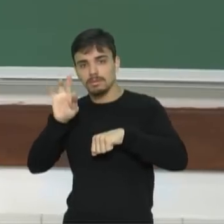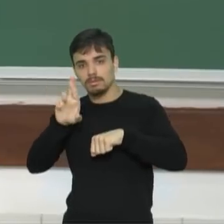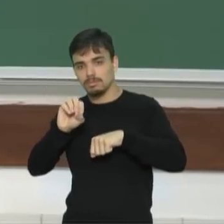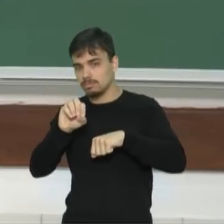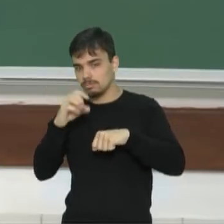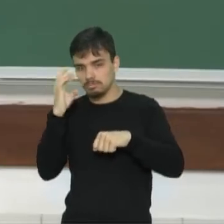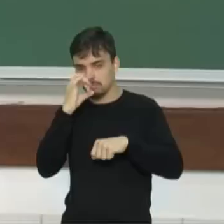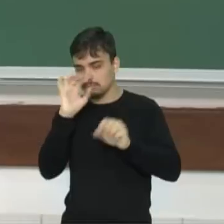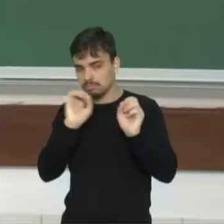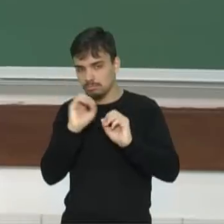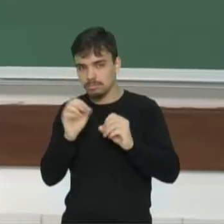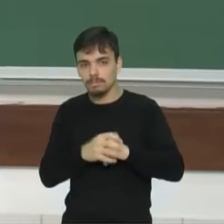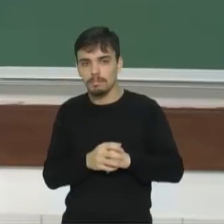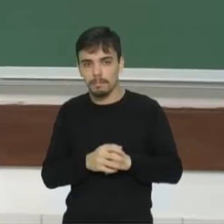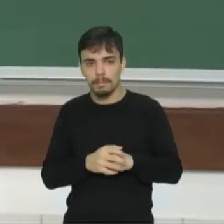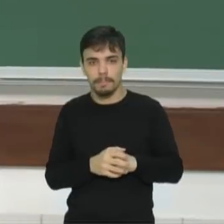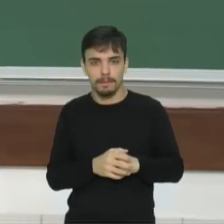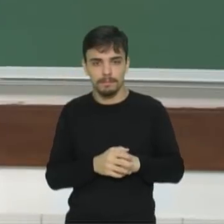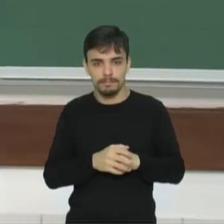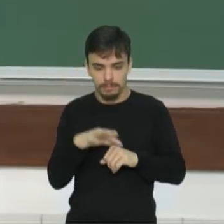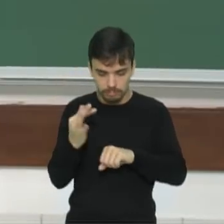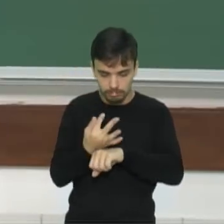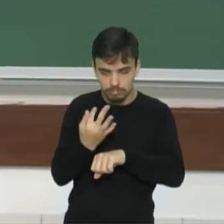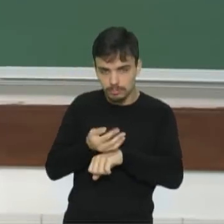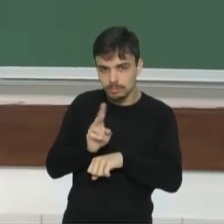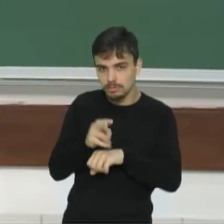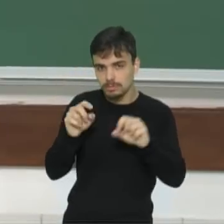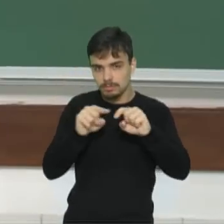polida, que não precisa do vidro para manter ela reta.